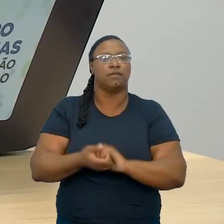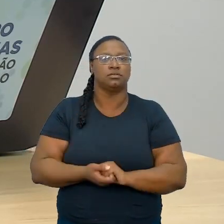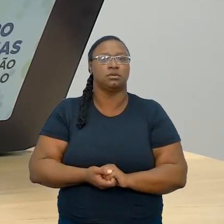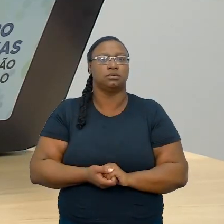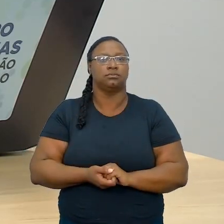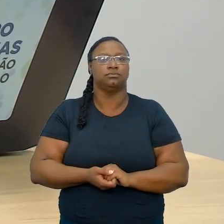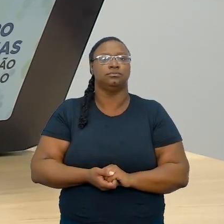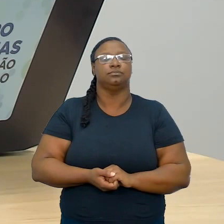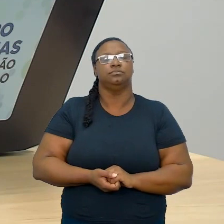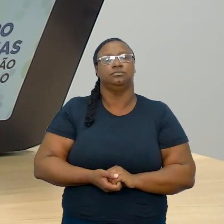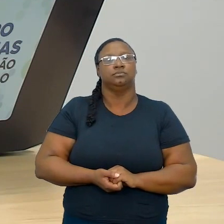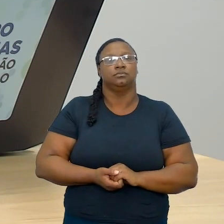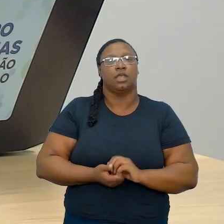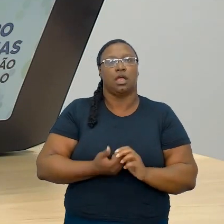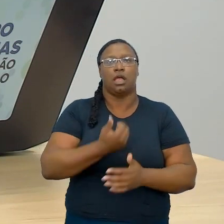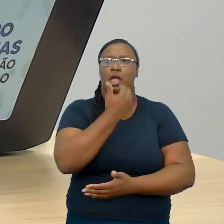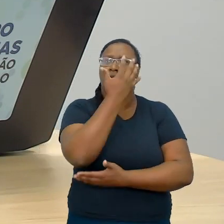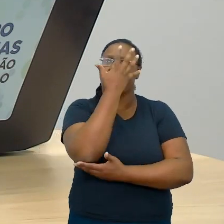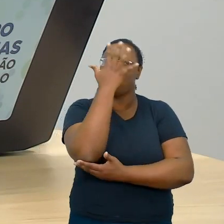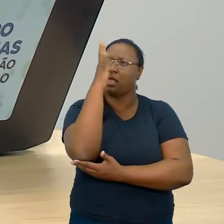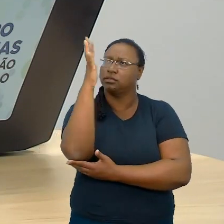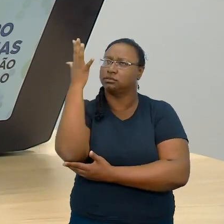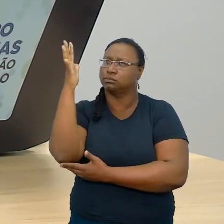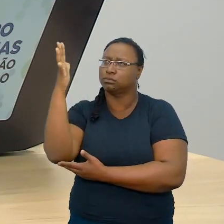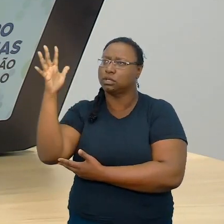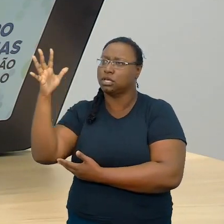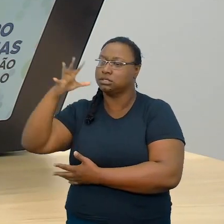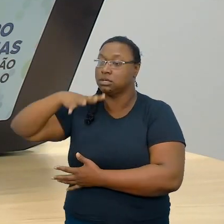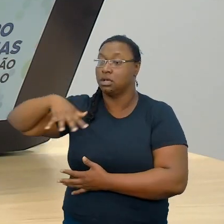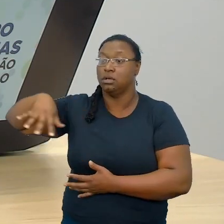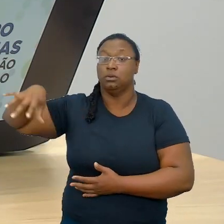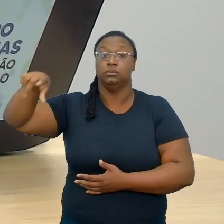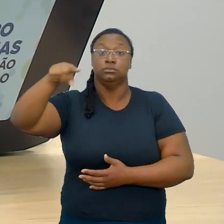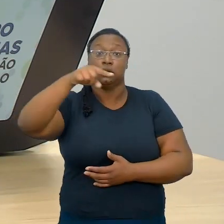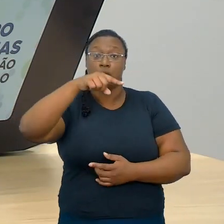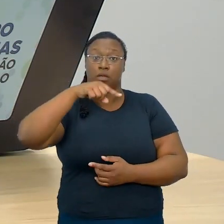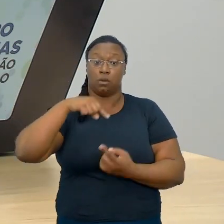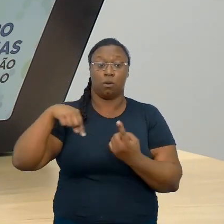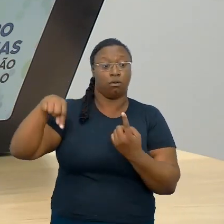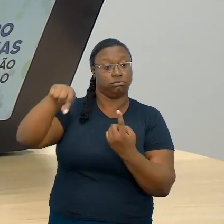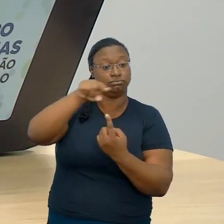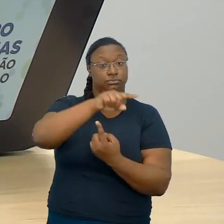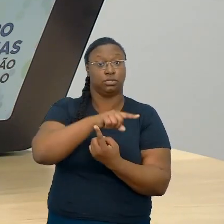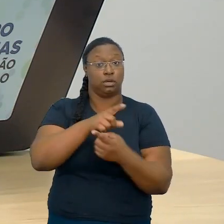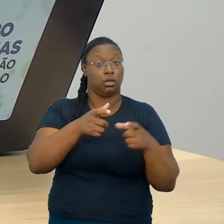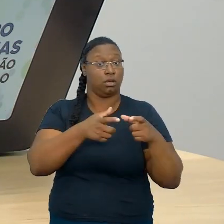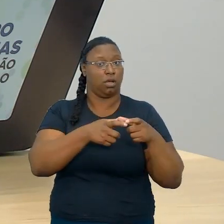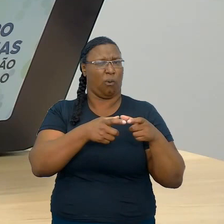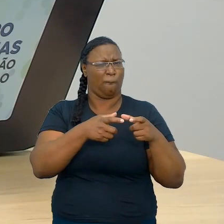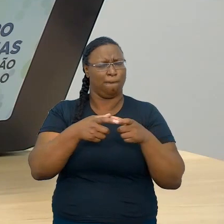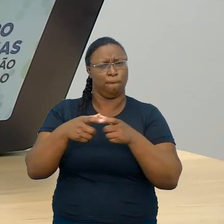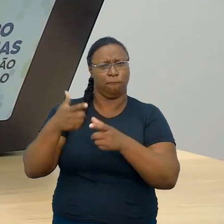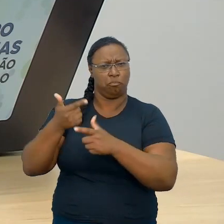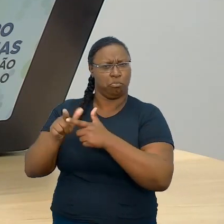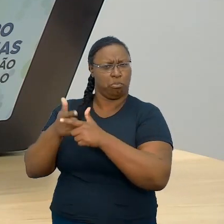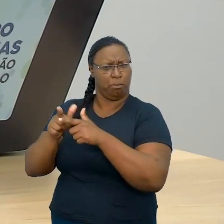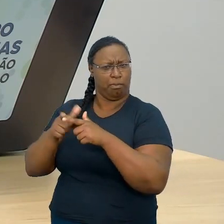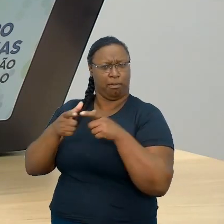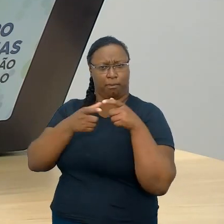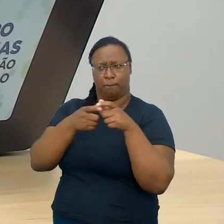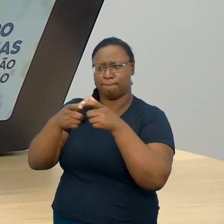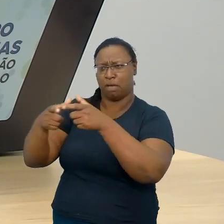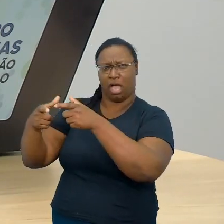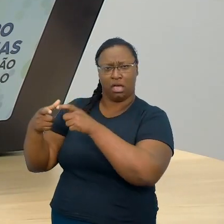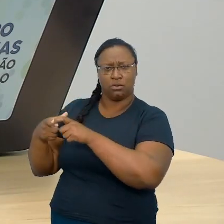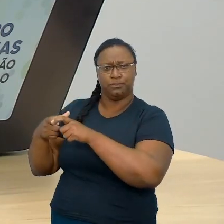começa a observar a natureza ou qualquer coisa ao seu redor, ou um problema mesmo que acontece no seu bairro, né? Aí você pega esse diário de